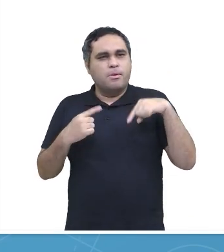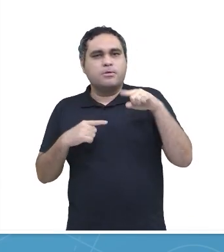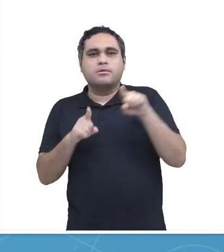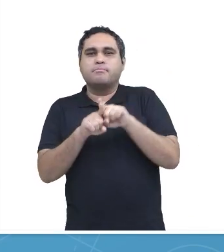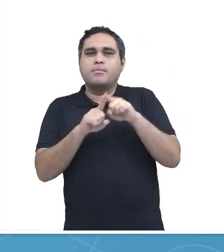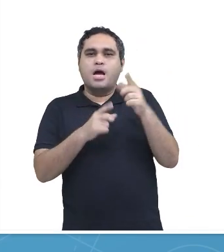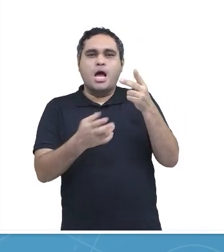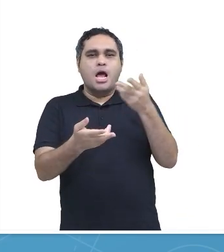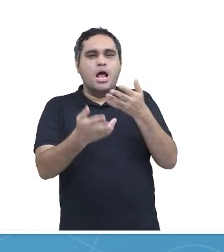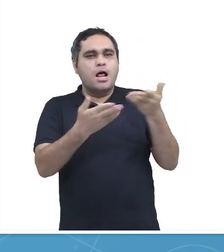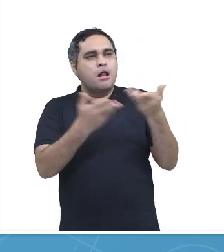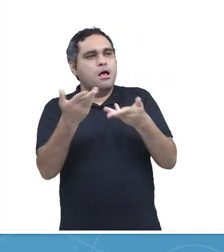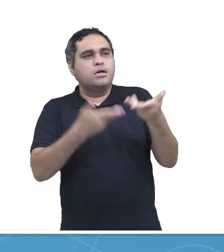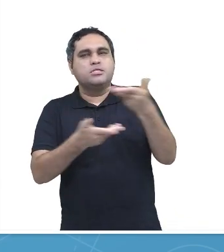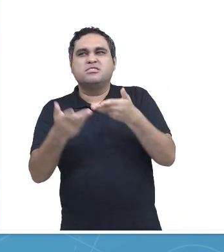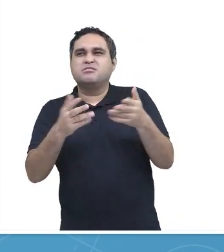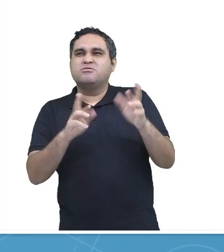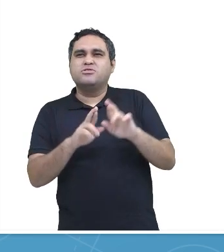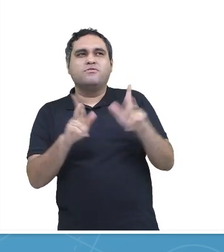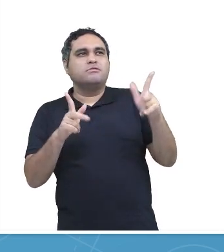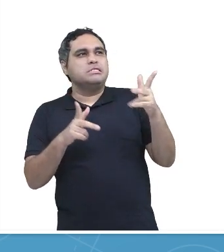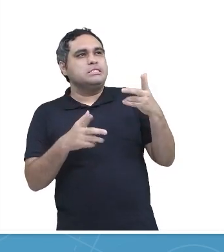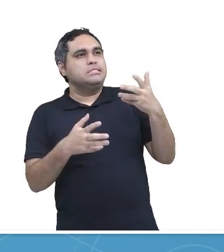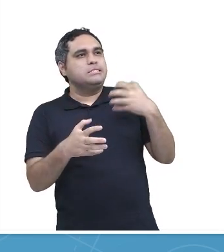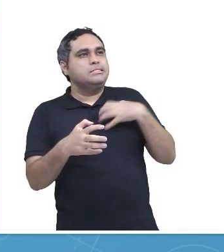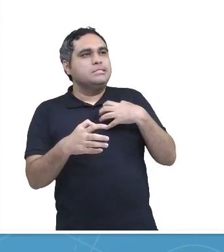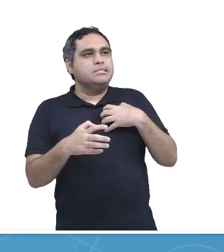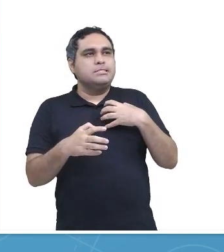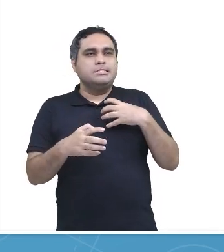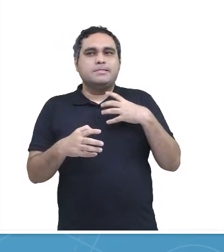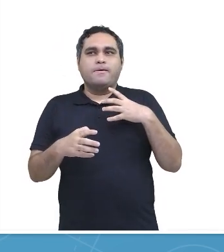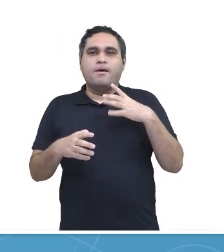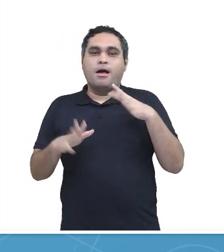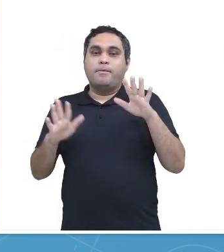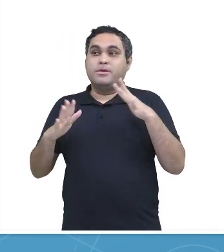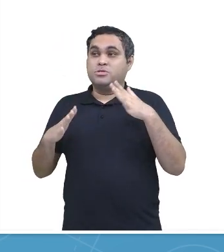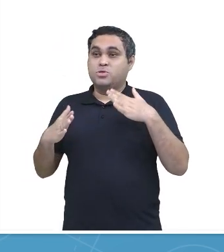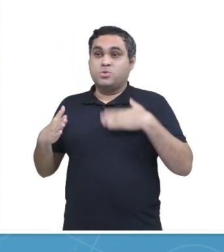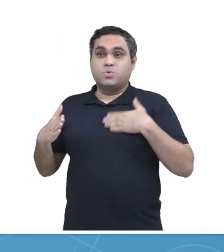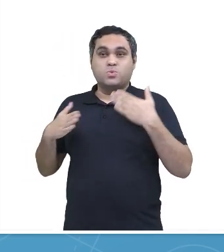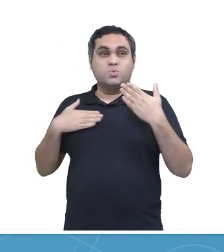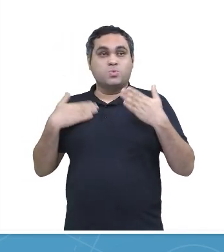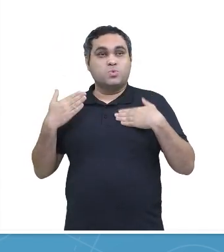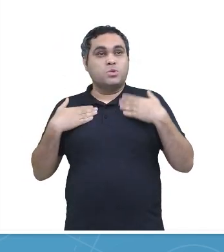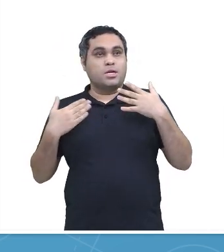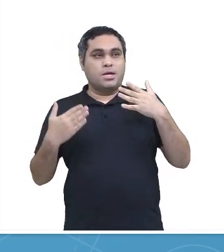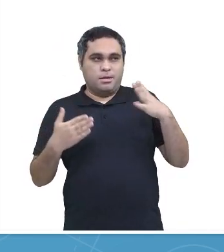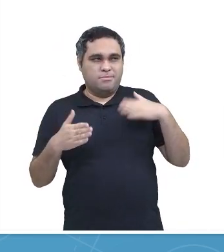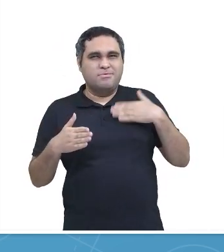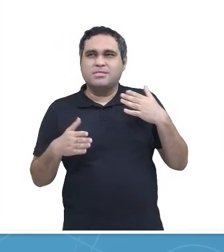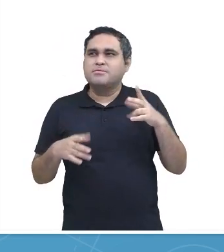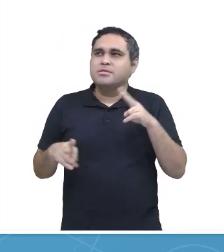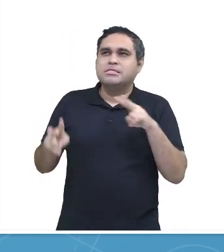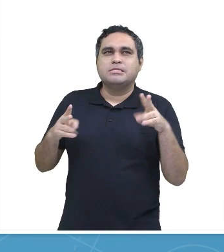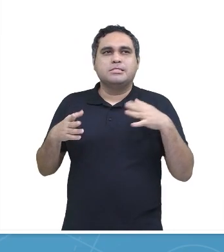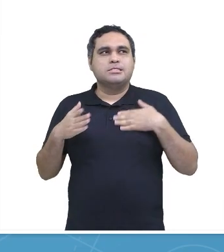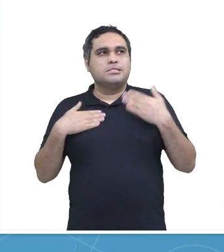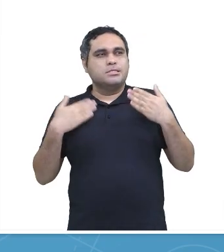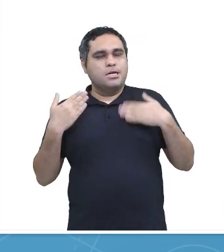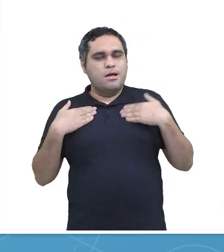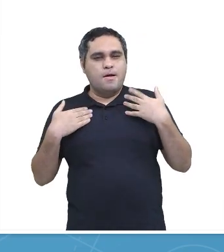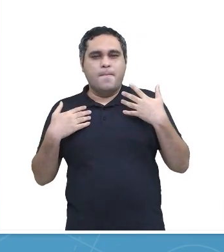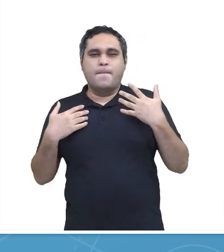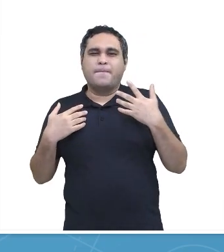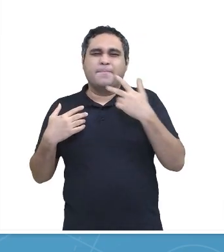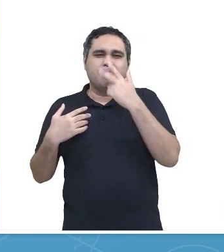sociedade, com o mundo ao redor. Isso assusta muitas vezes, né? O adolescente fica muitas vezes com dificuldade